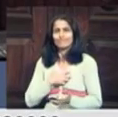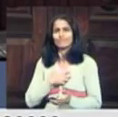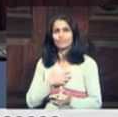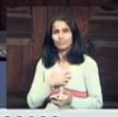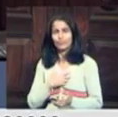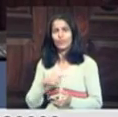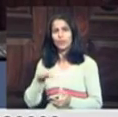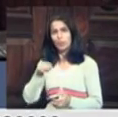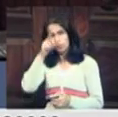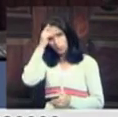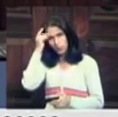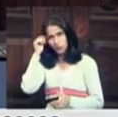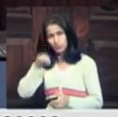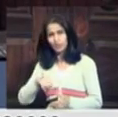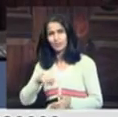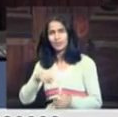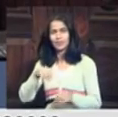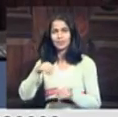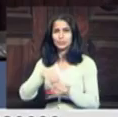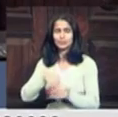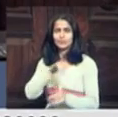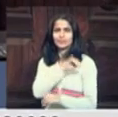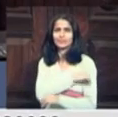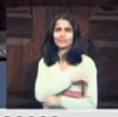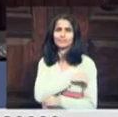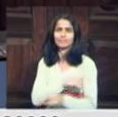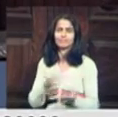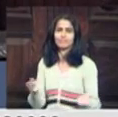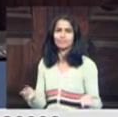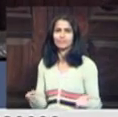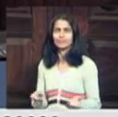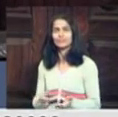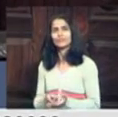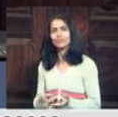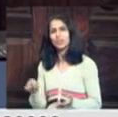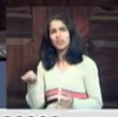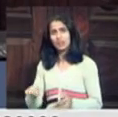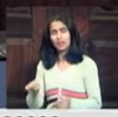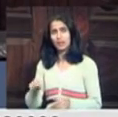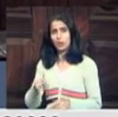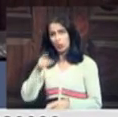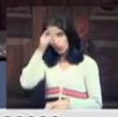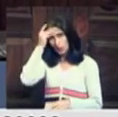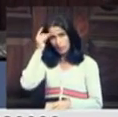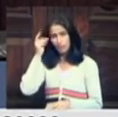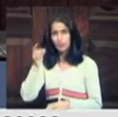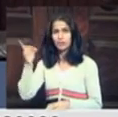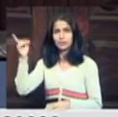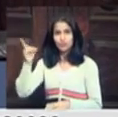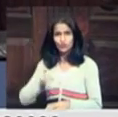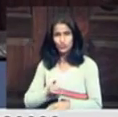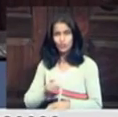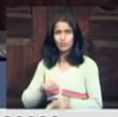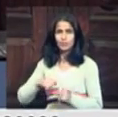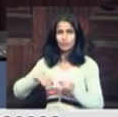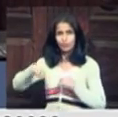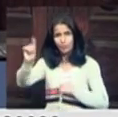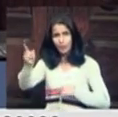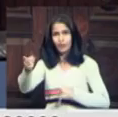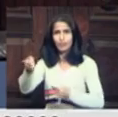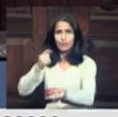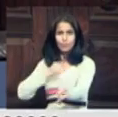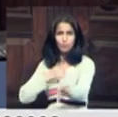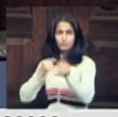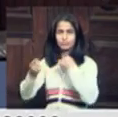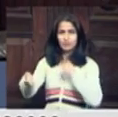do carioca é de acovardamento no seu direito mais fundamental, que é o direito de ir e vir e é o direito de caminhar com segurança